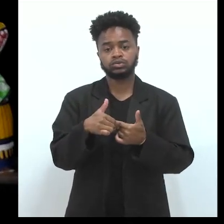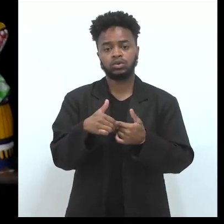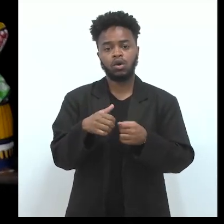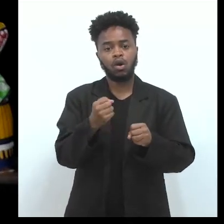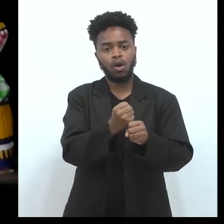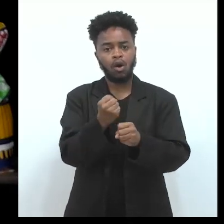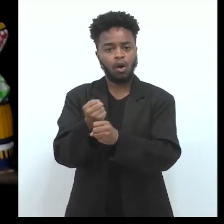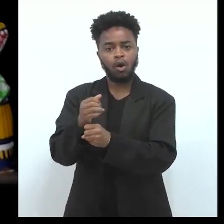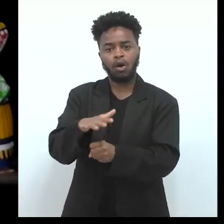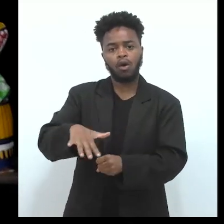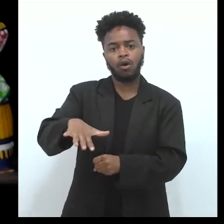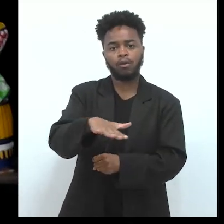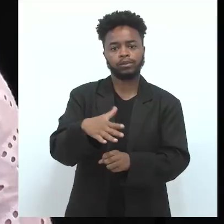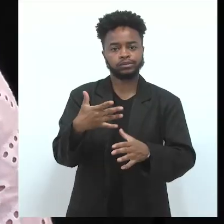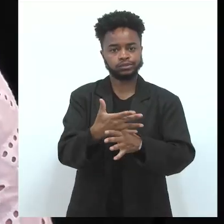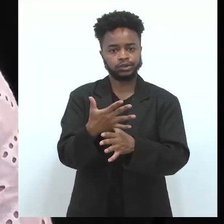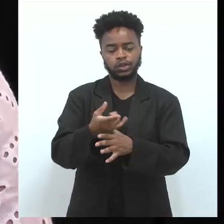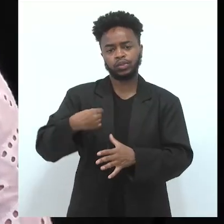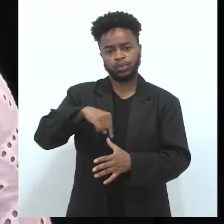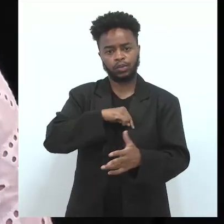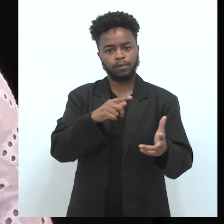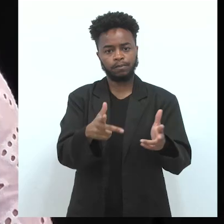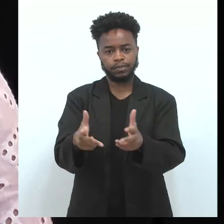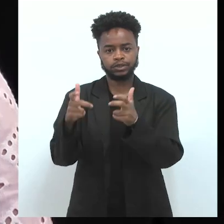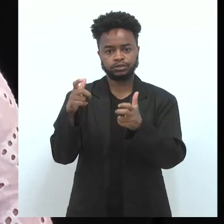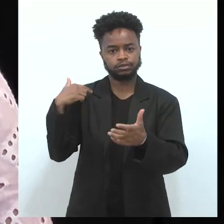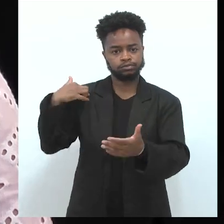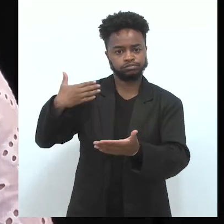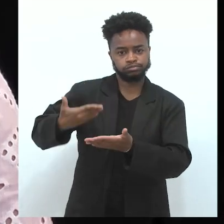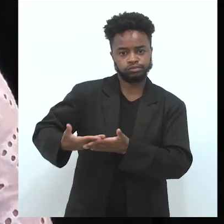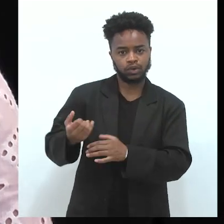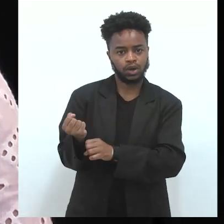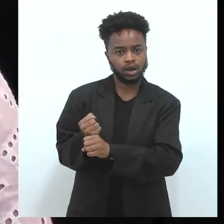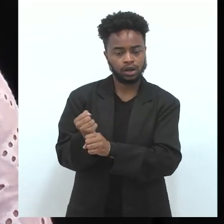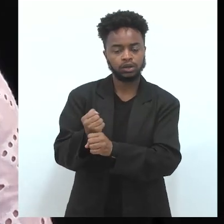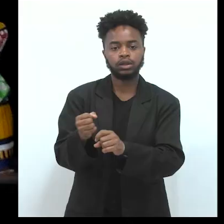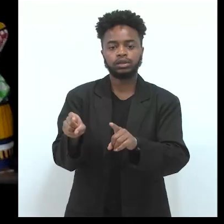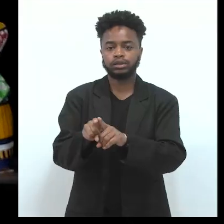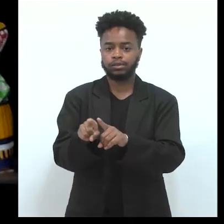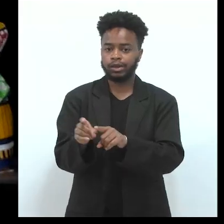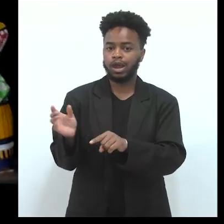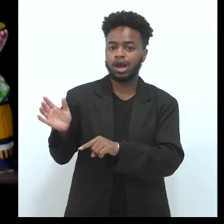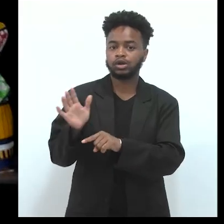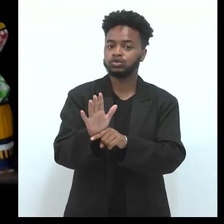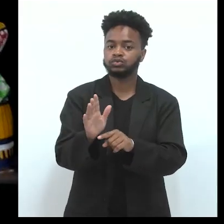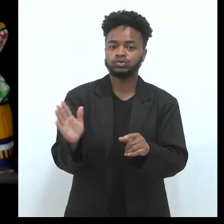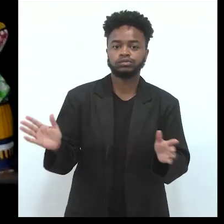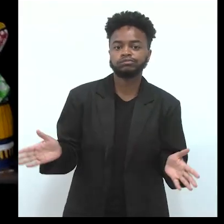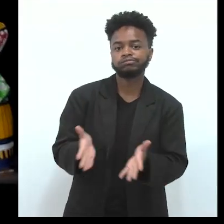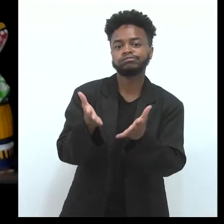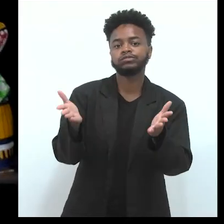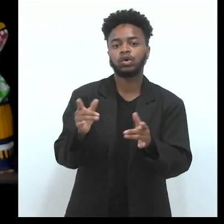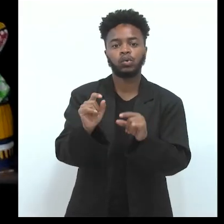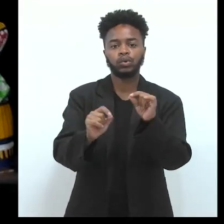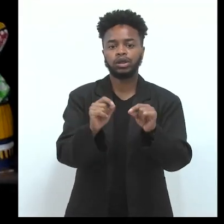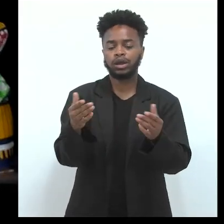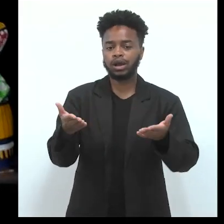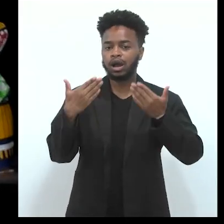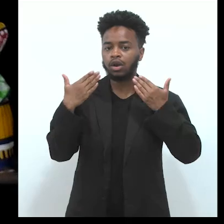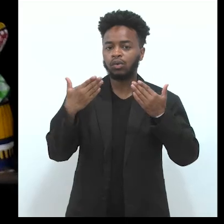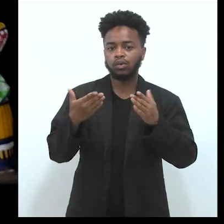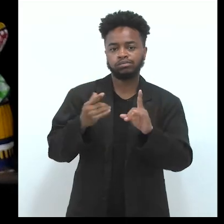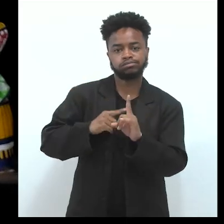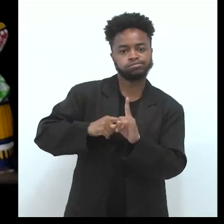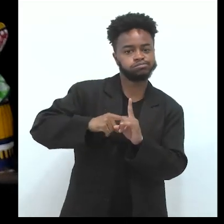essa urbanização desenfreada que a gente observou nas últimas décadas, elas também contribuem para que esses episódios